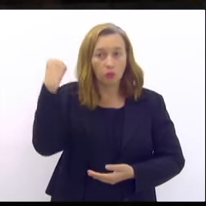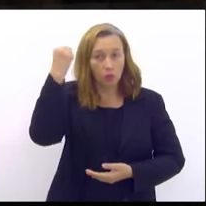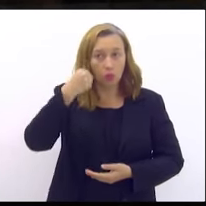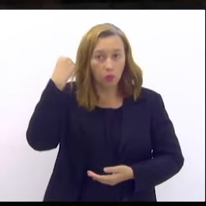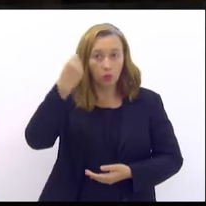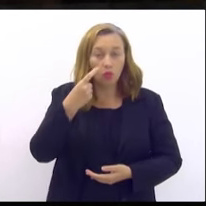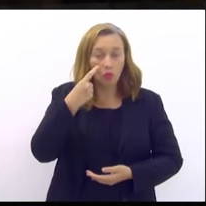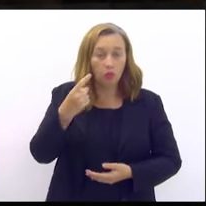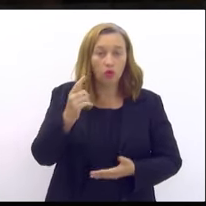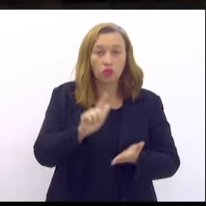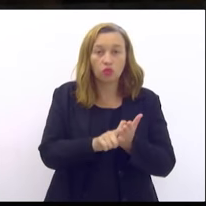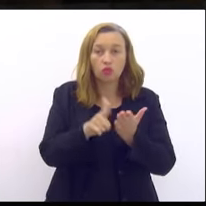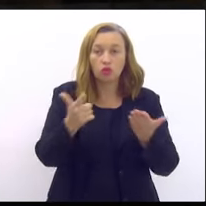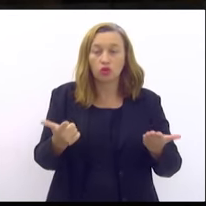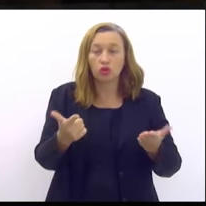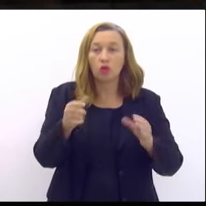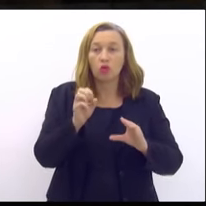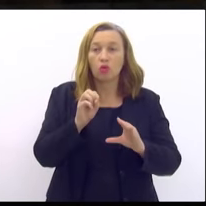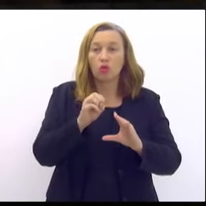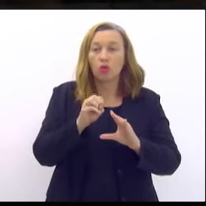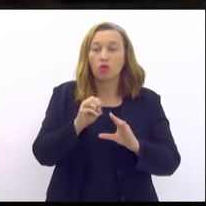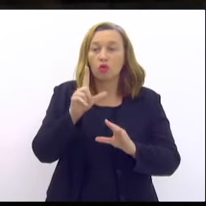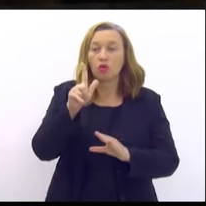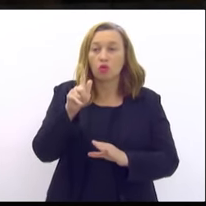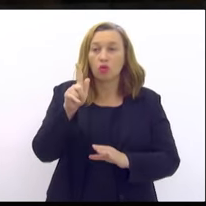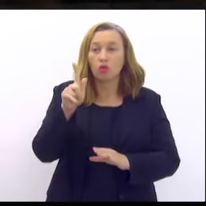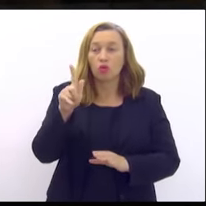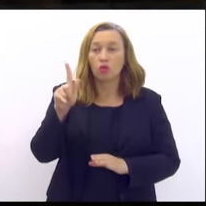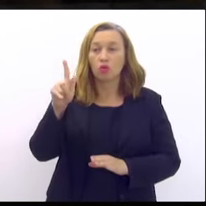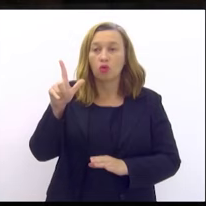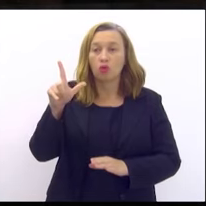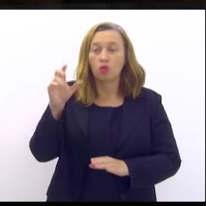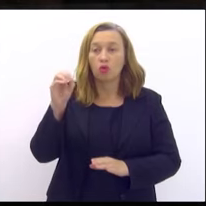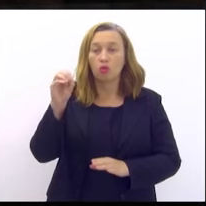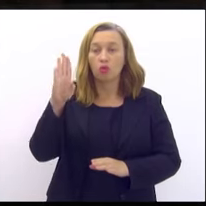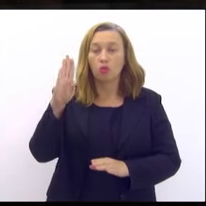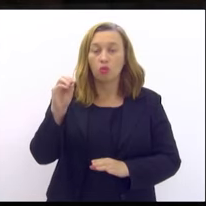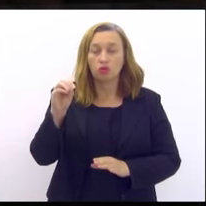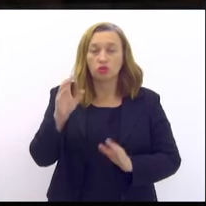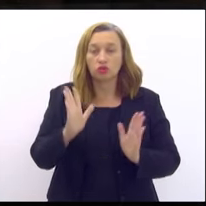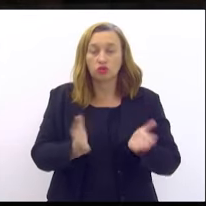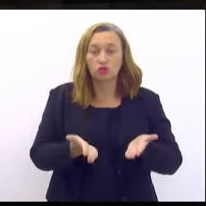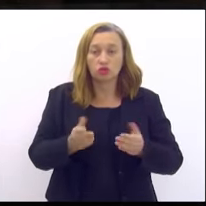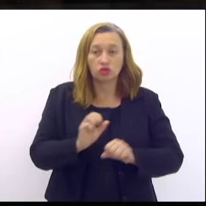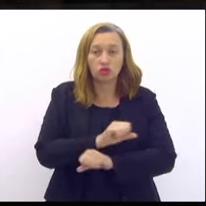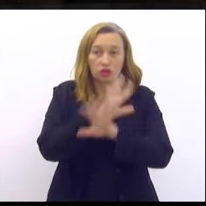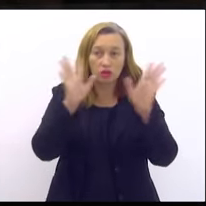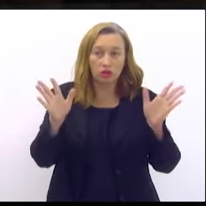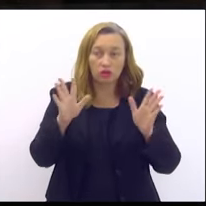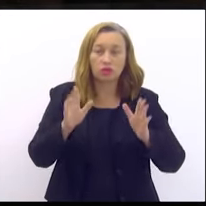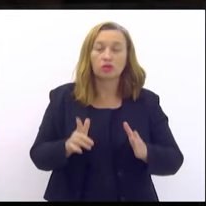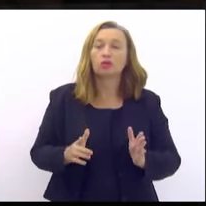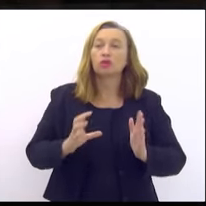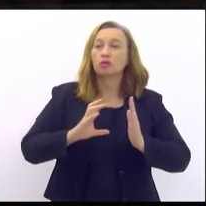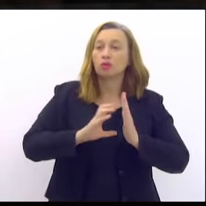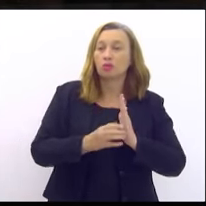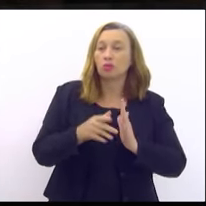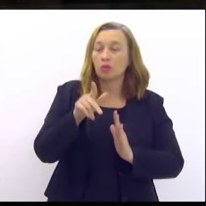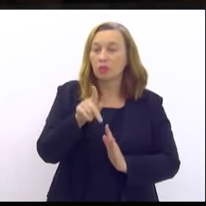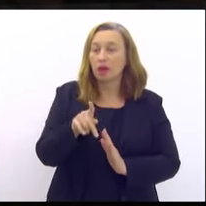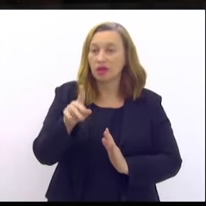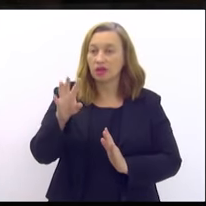ver a matéria do Jornal O Globo de hoje né Isso tá muito claro partido dos trabalhadores